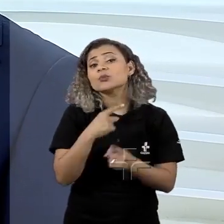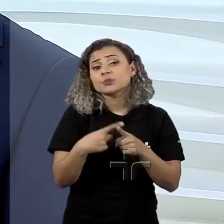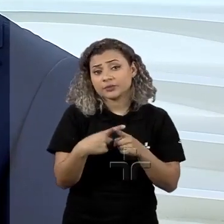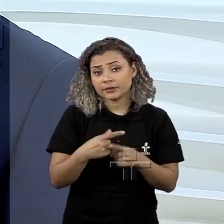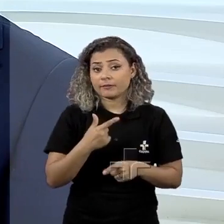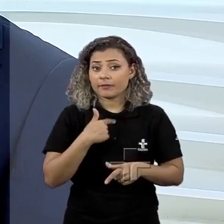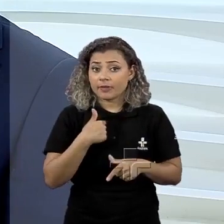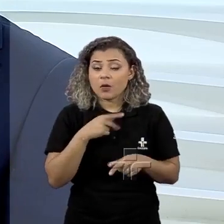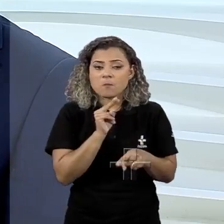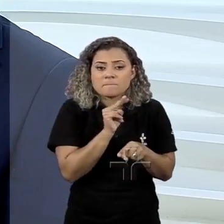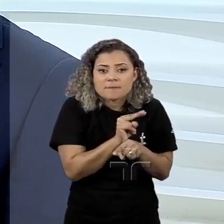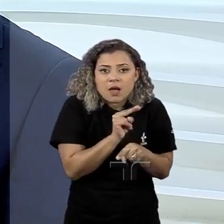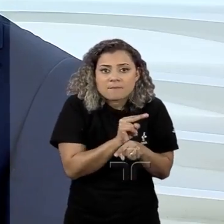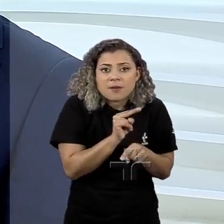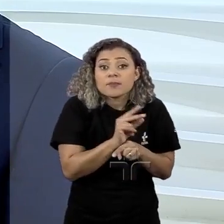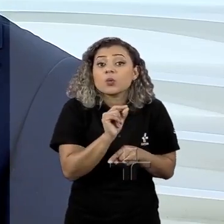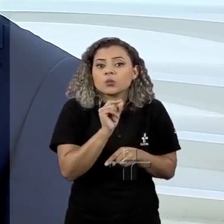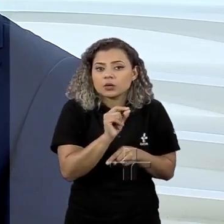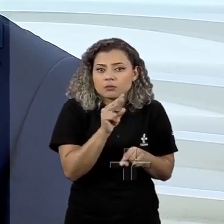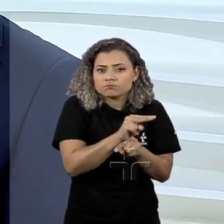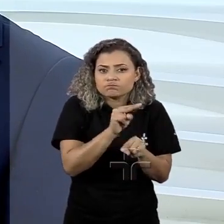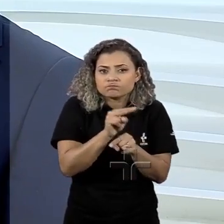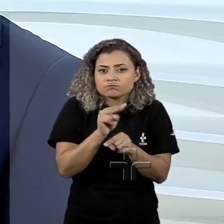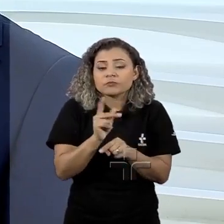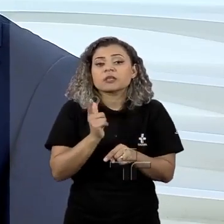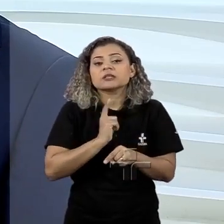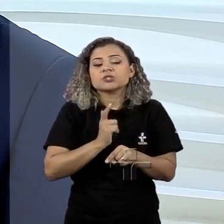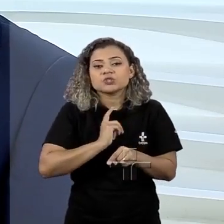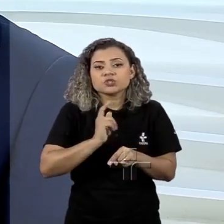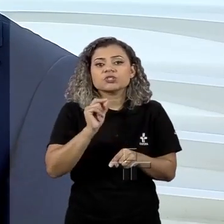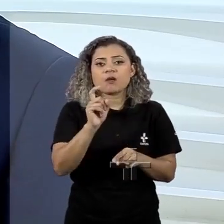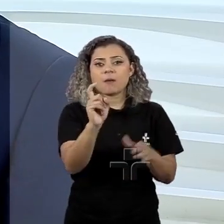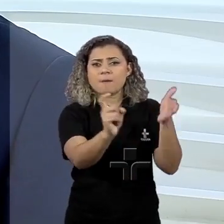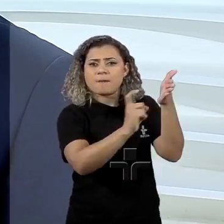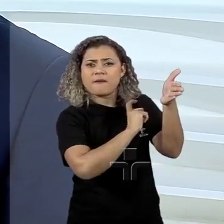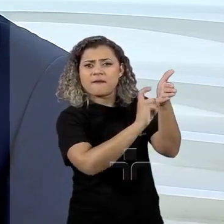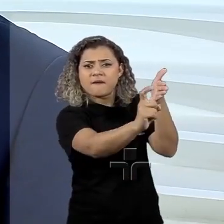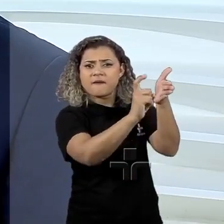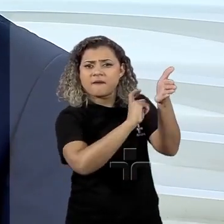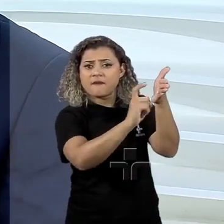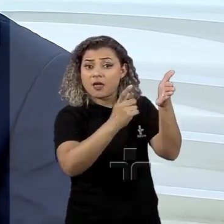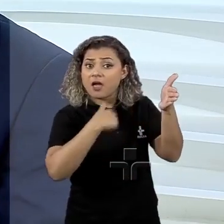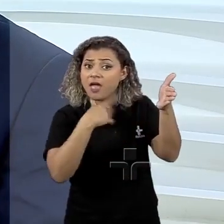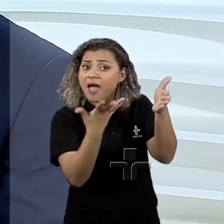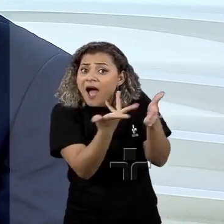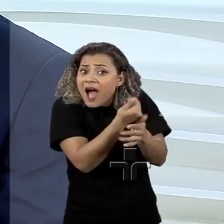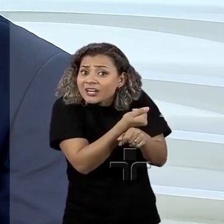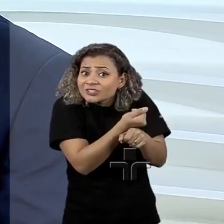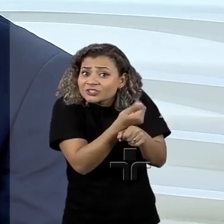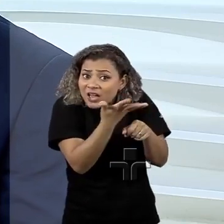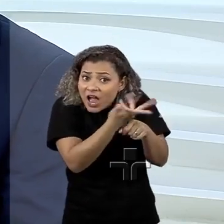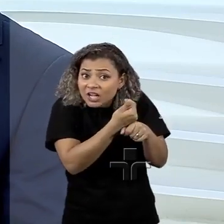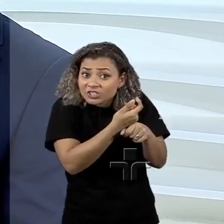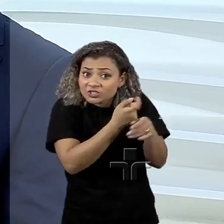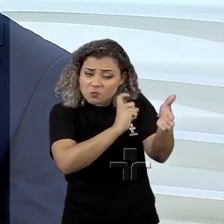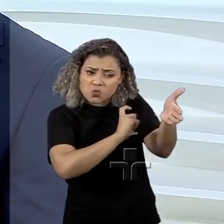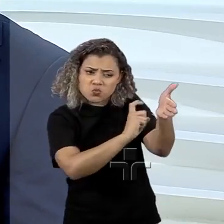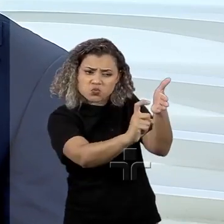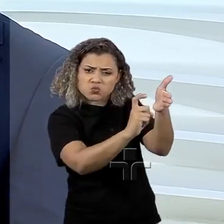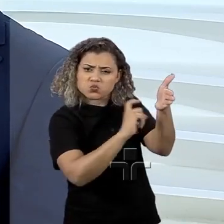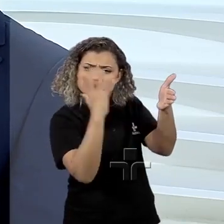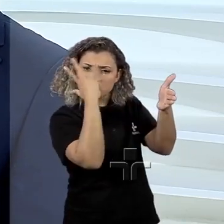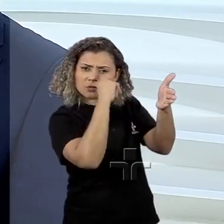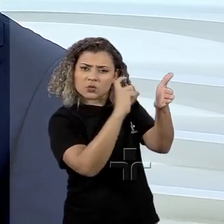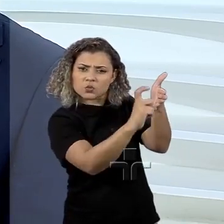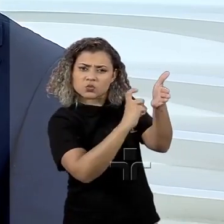porque preservei os painéis que estavam ali de grafite, e eu respeito, o grafite é arte, pichação não é arte, pichação é